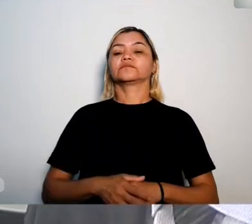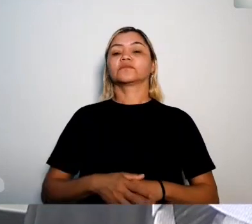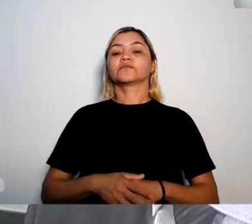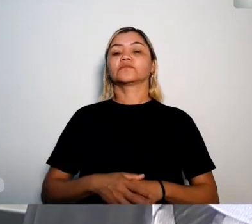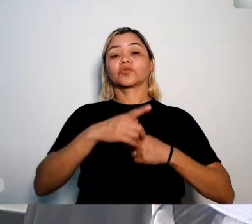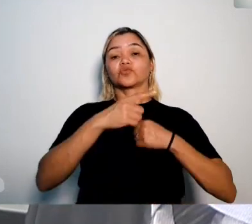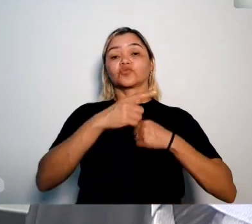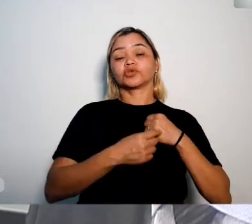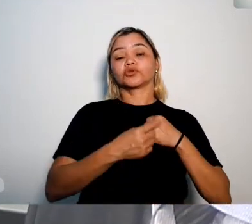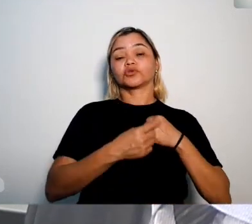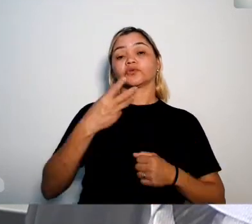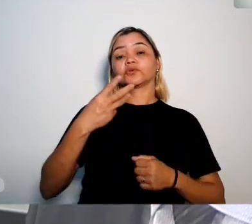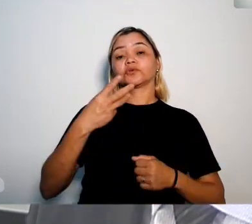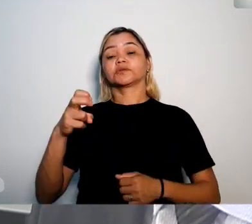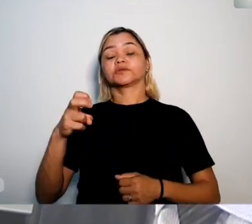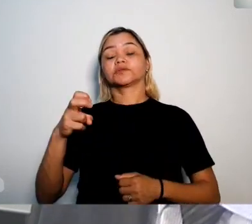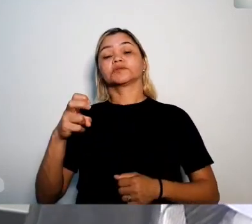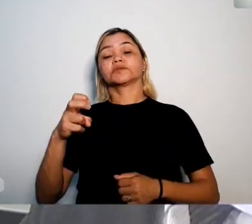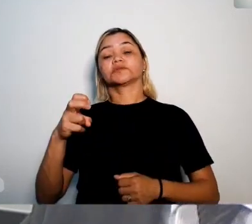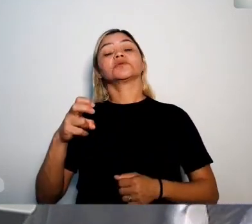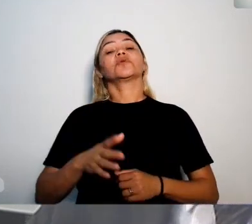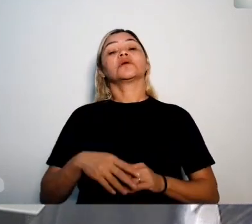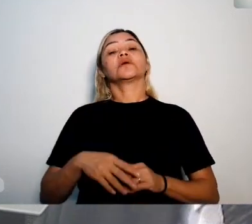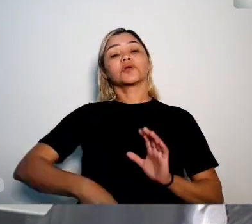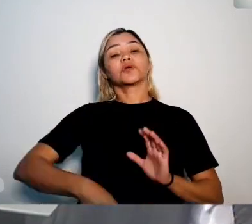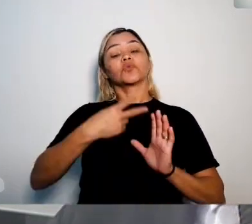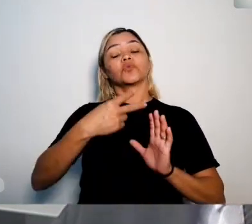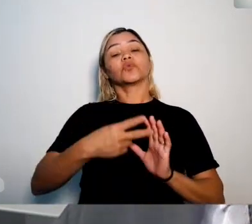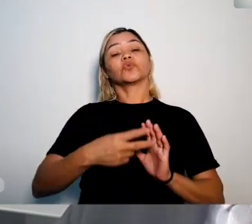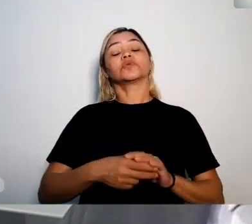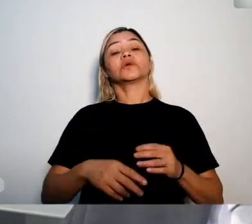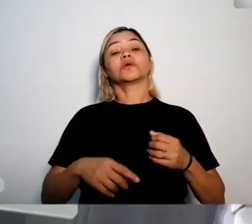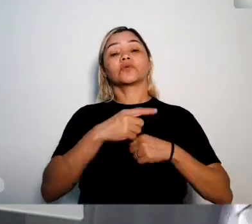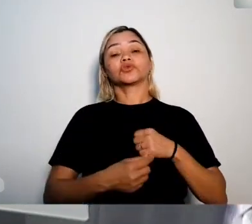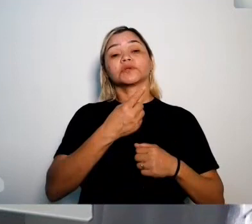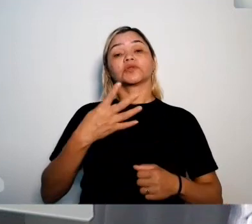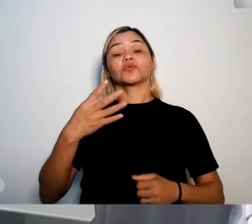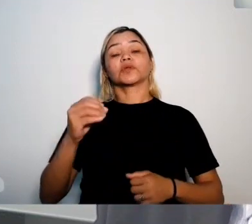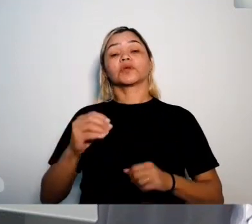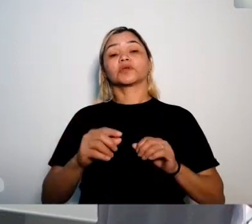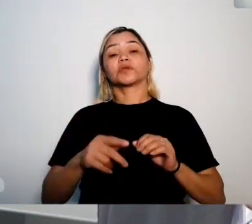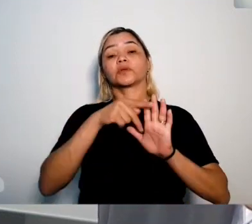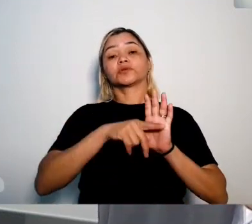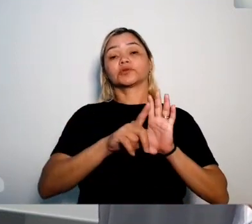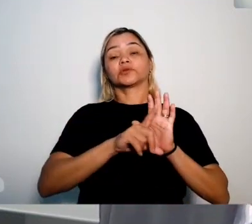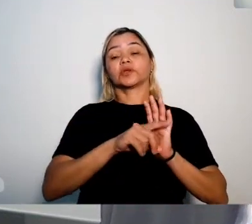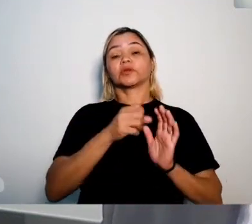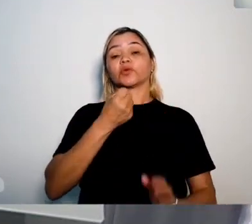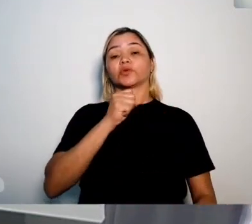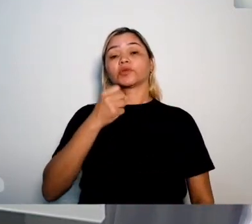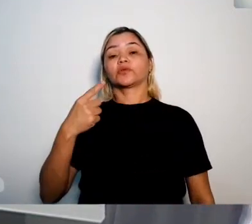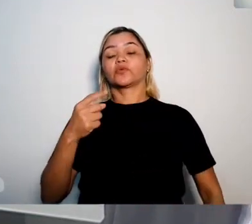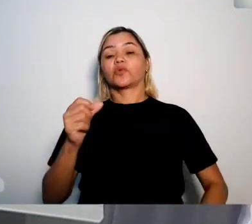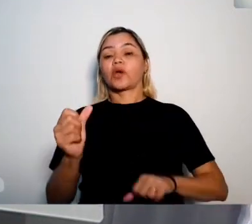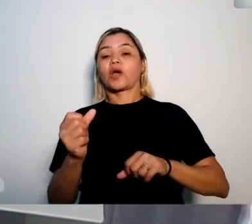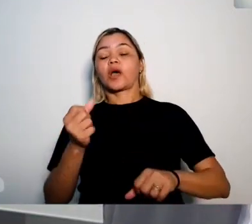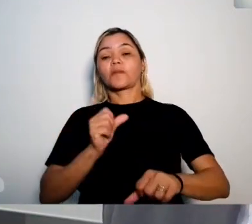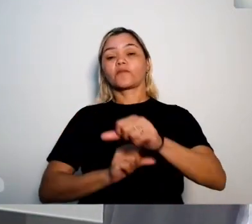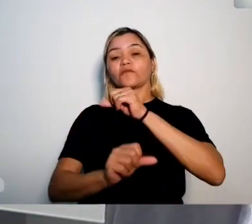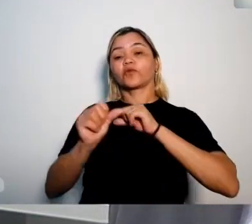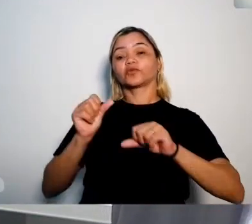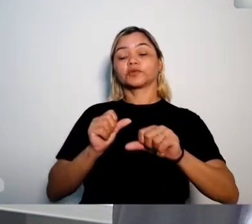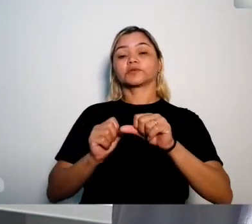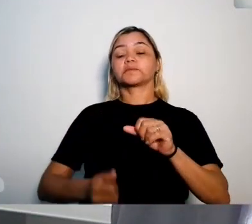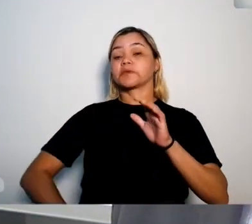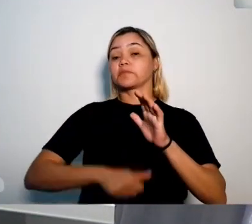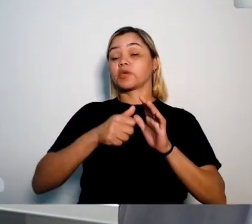2º, concomitante com o artigo 140 do projeto de lei 81, a inversão para que votássemos primeiramente o